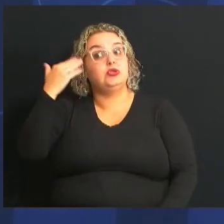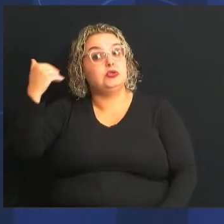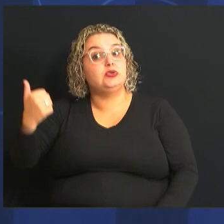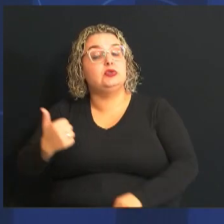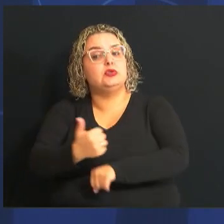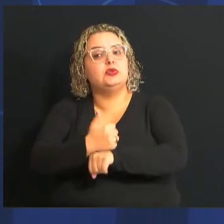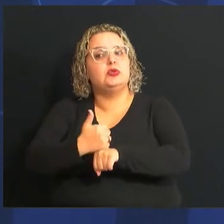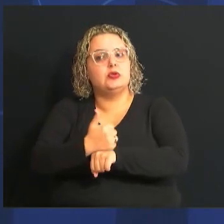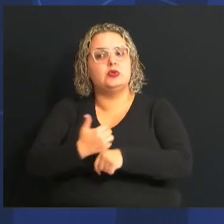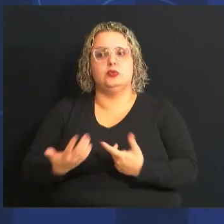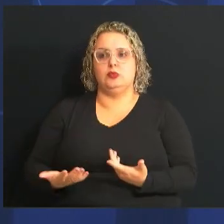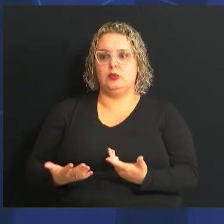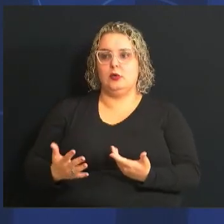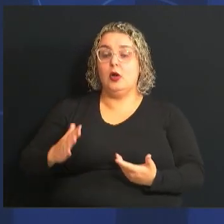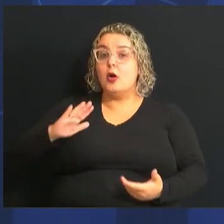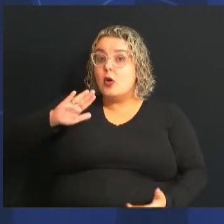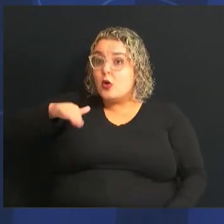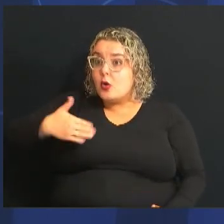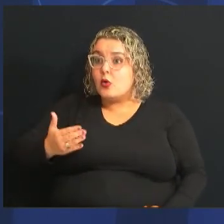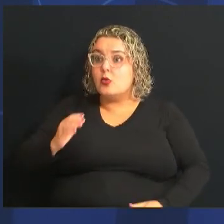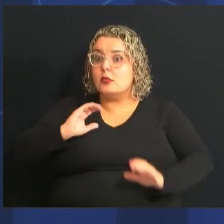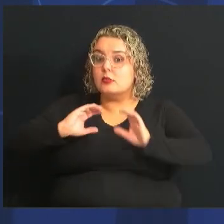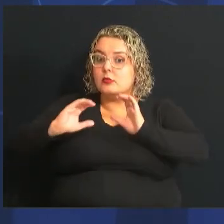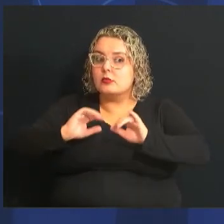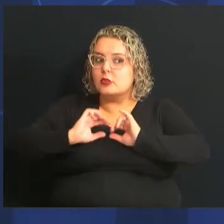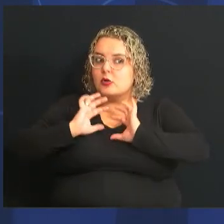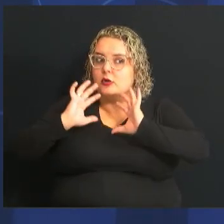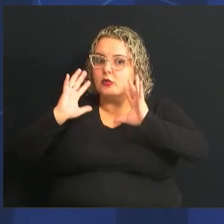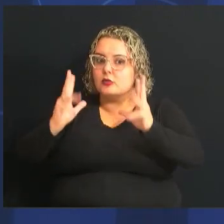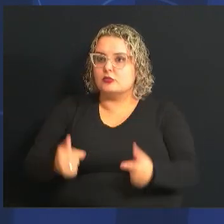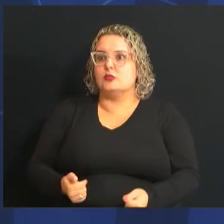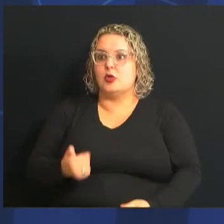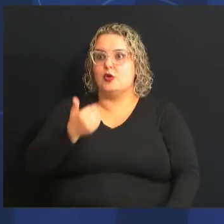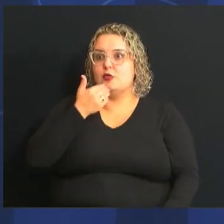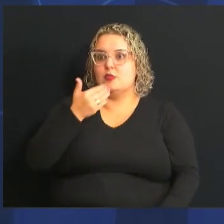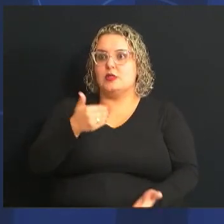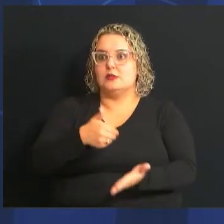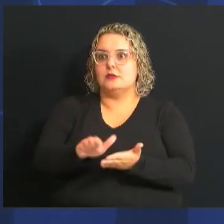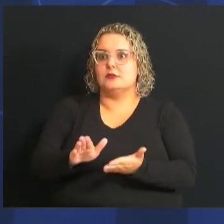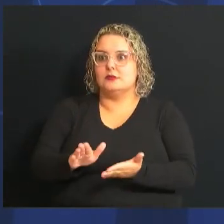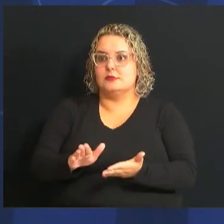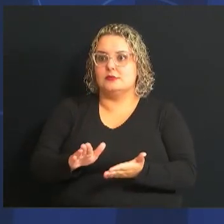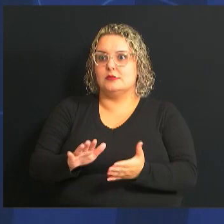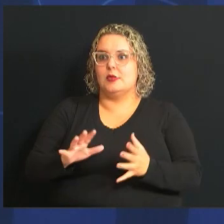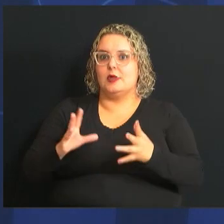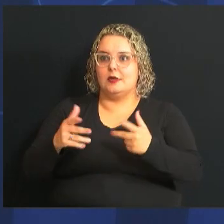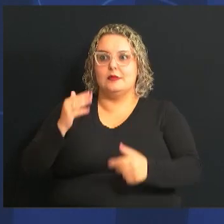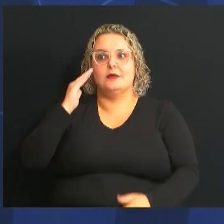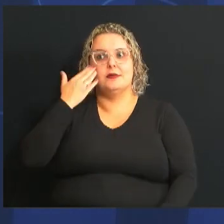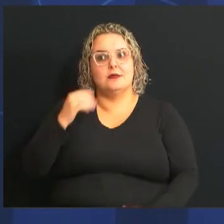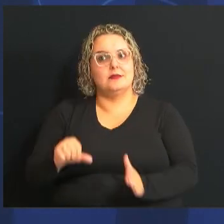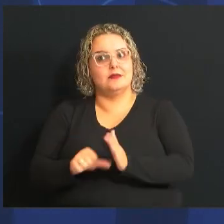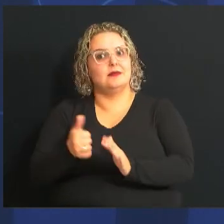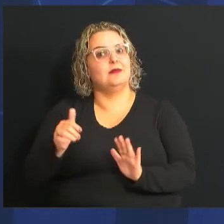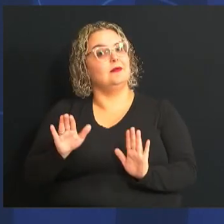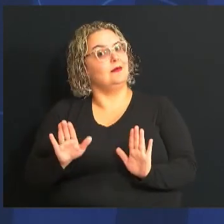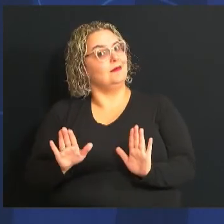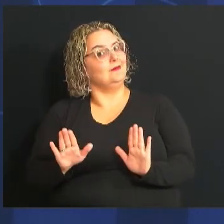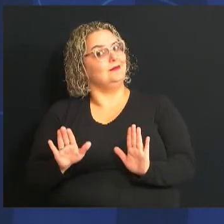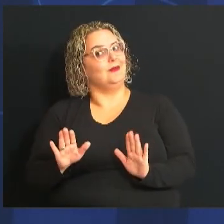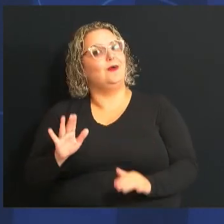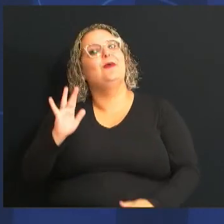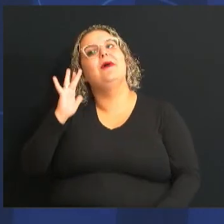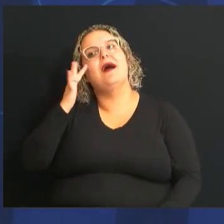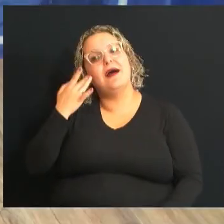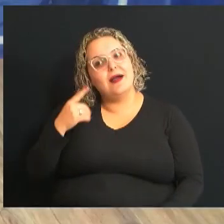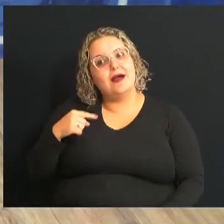profissional. Quando você comunicou todo mundo que tinha pedido demissão, todo mundo entendeu de primeira ou acharam que você tinha